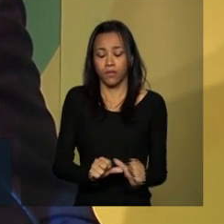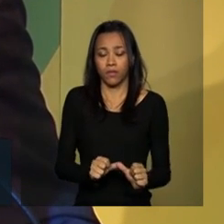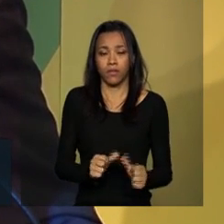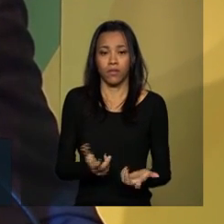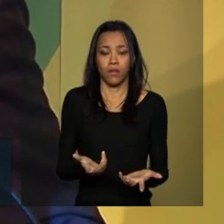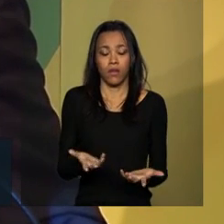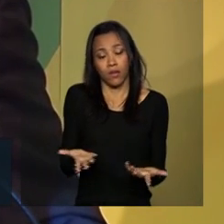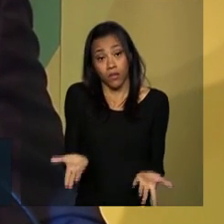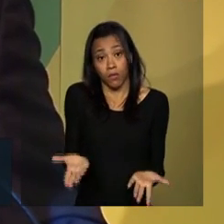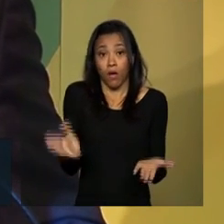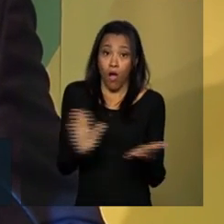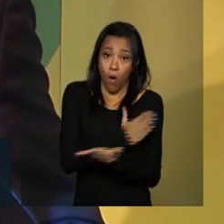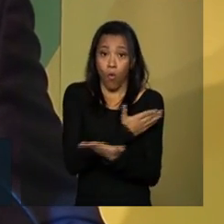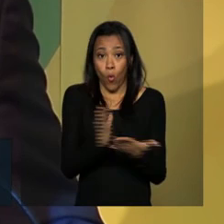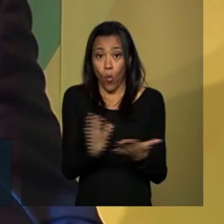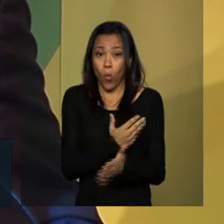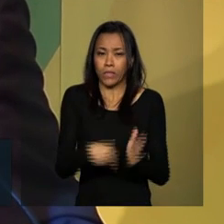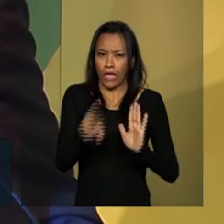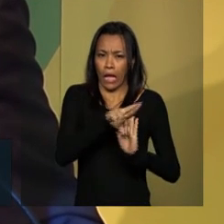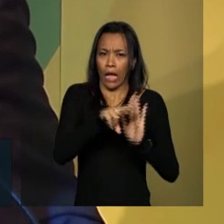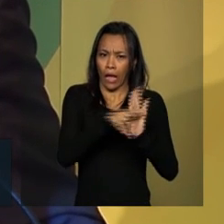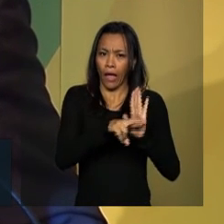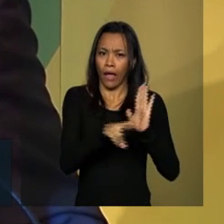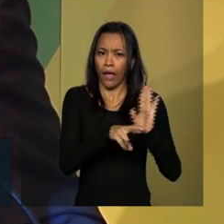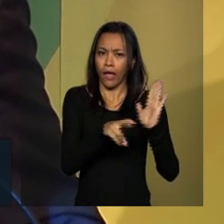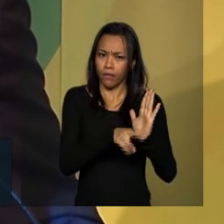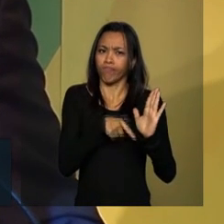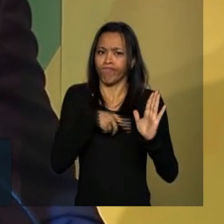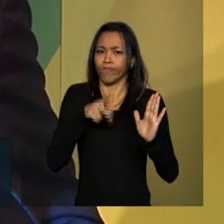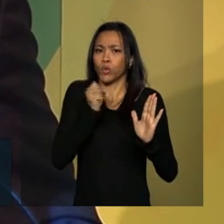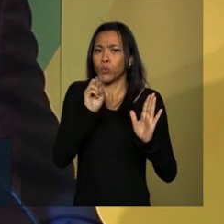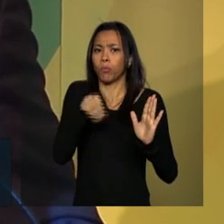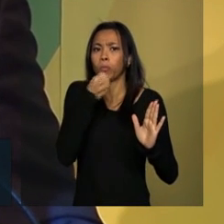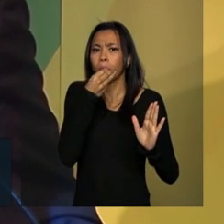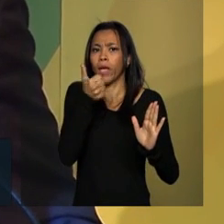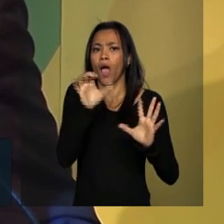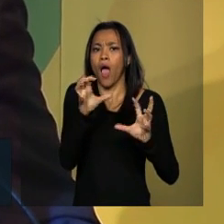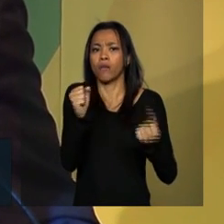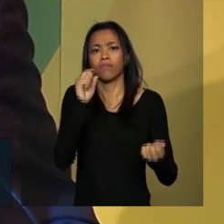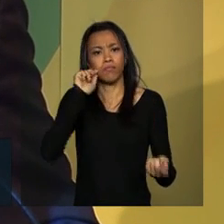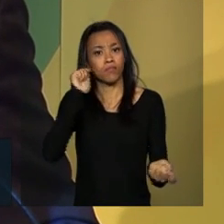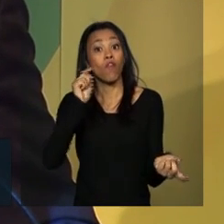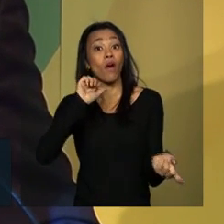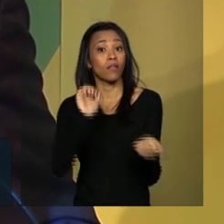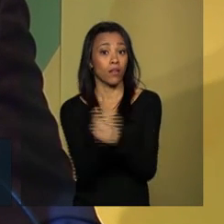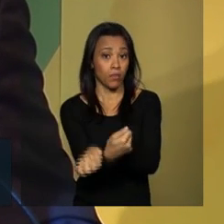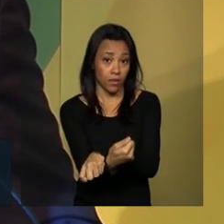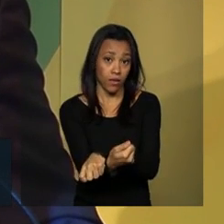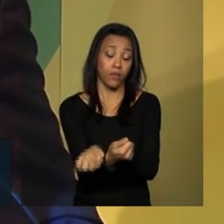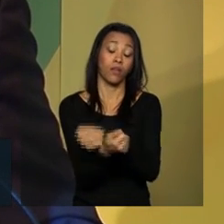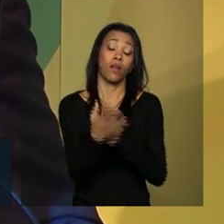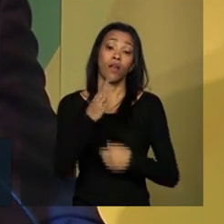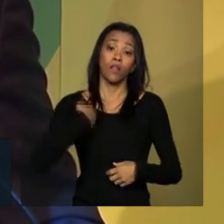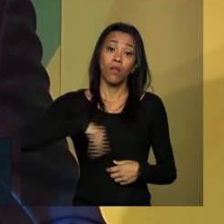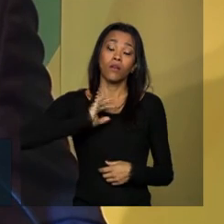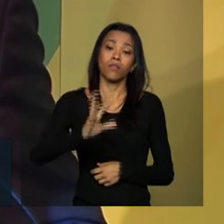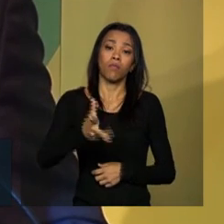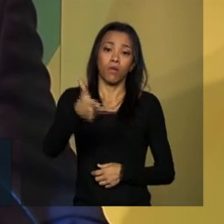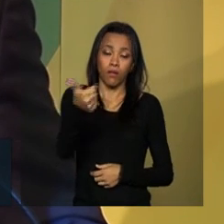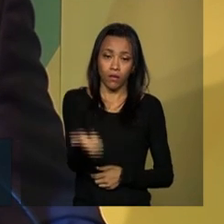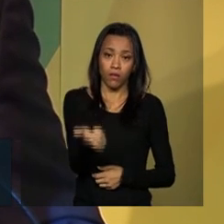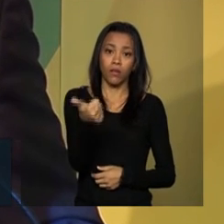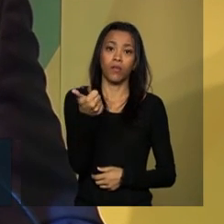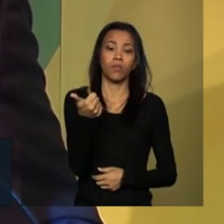Algumas dessas medidas foram adaptadas pelo Congresso, mas a orientação tem sido a mesma. Melhoramos a reforma dos nossos